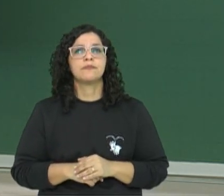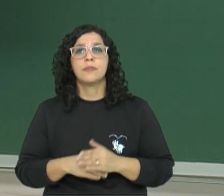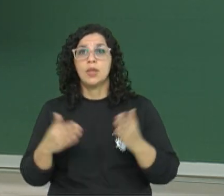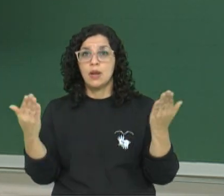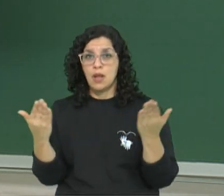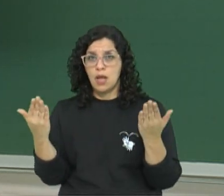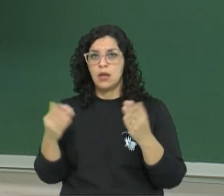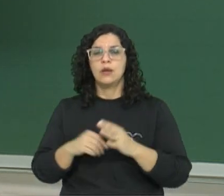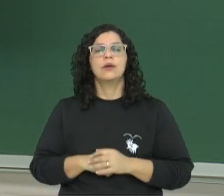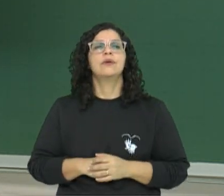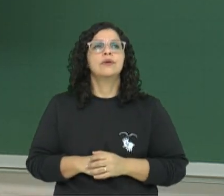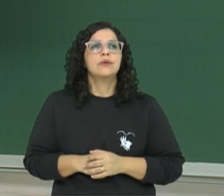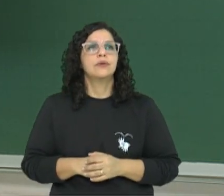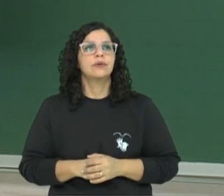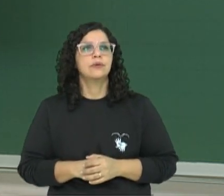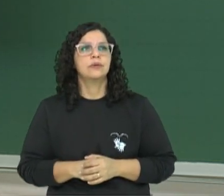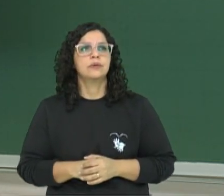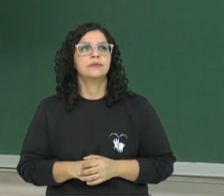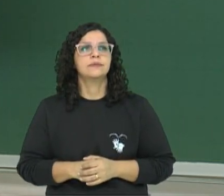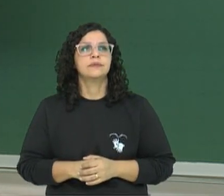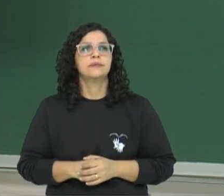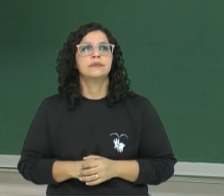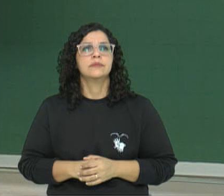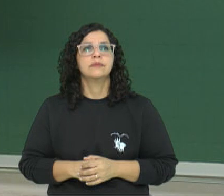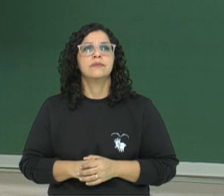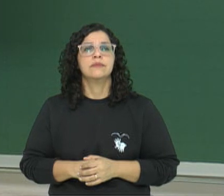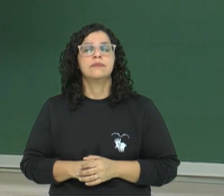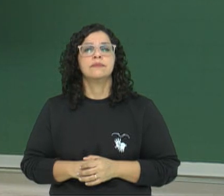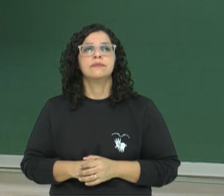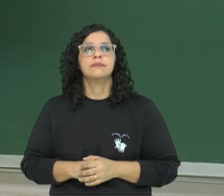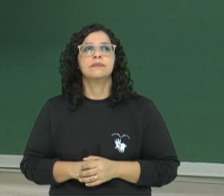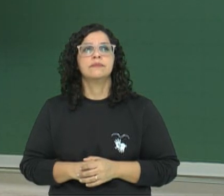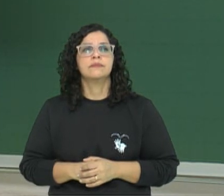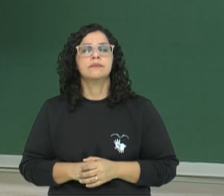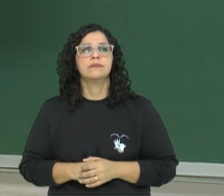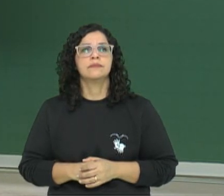de trás do lápis, certo?